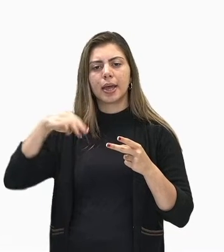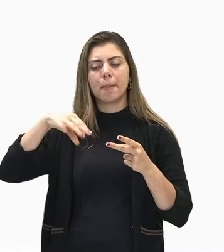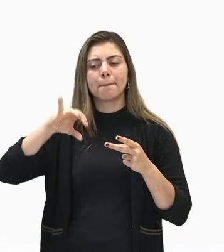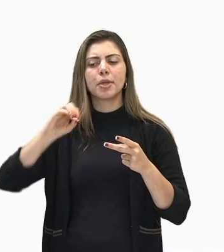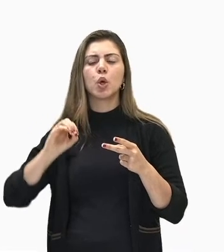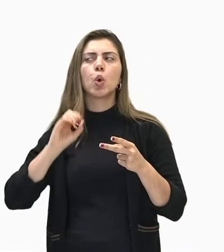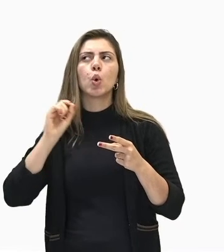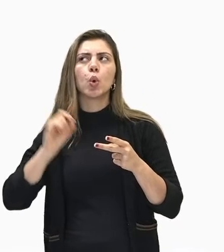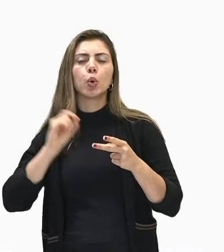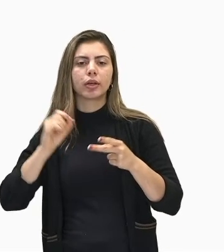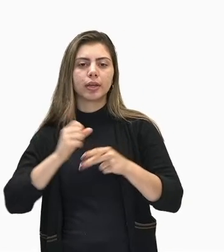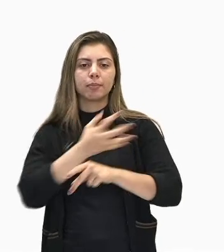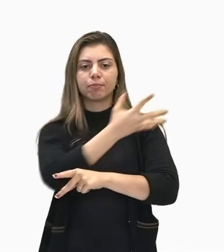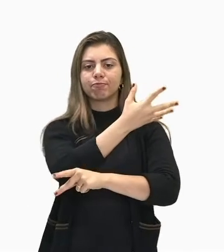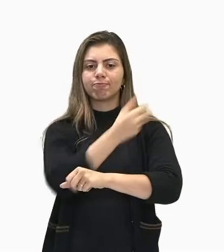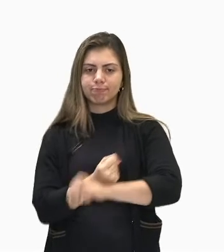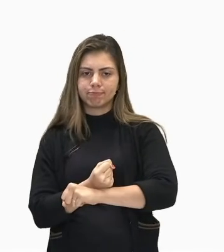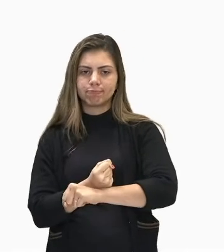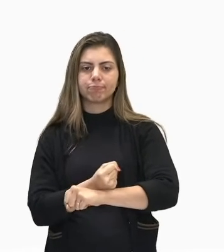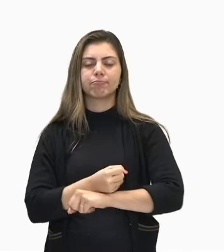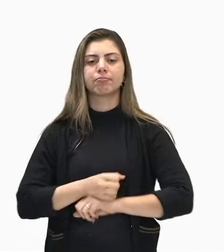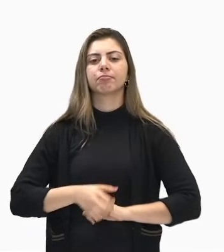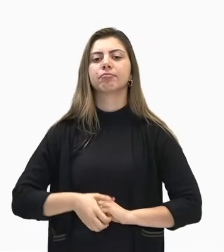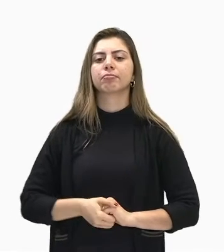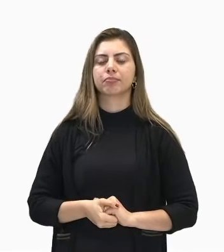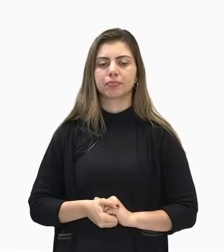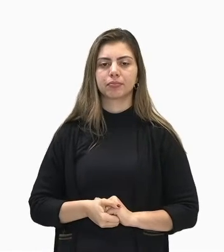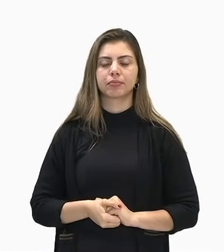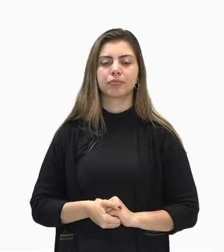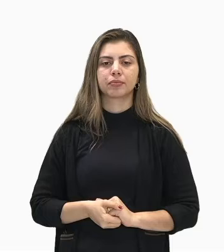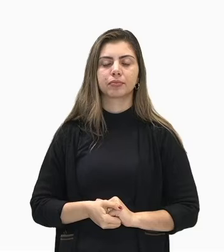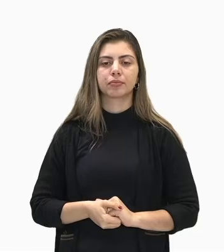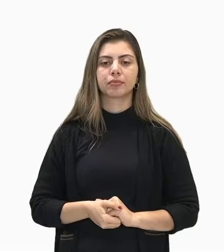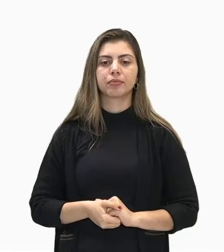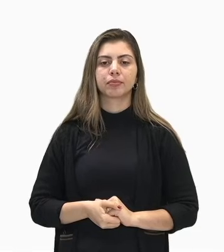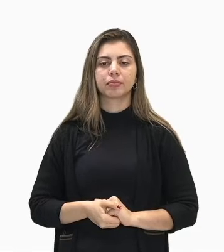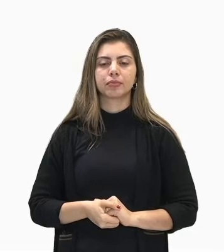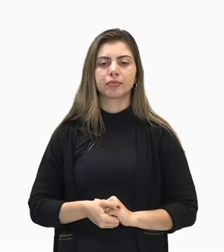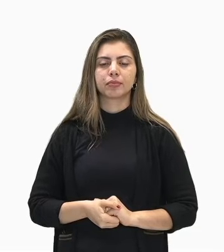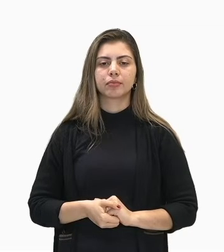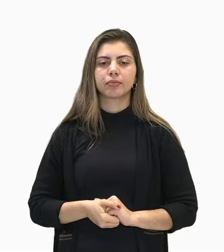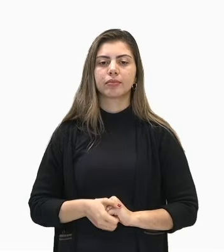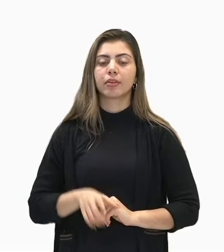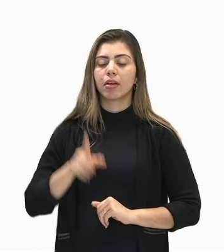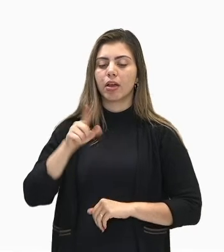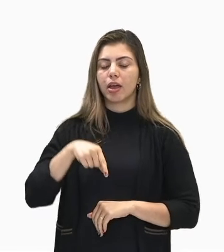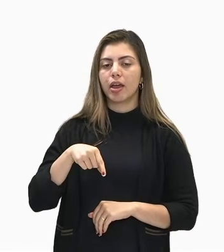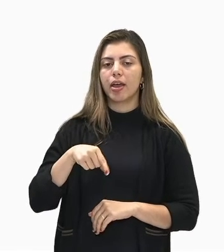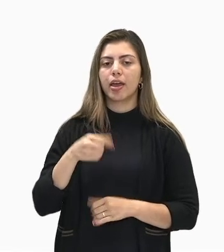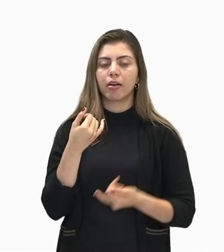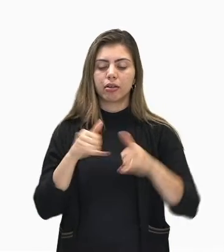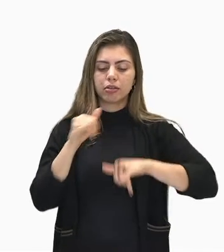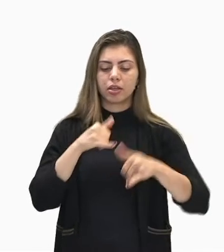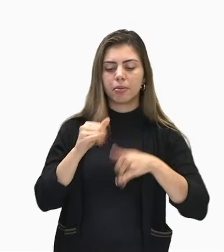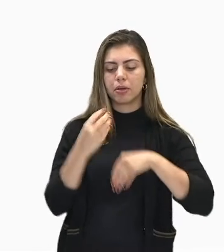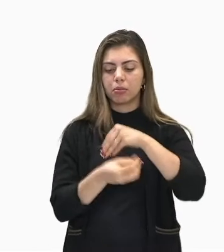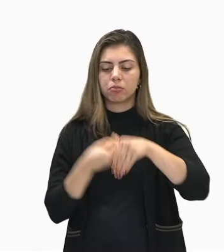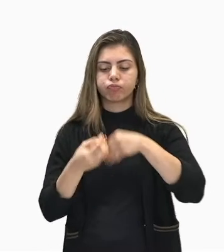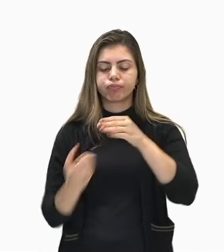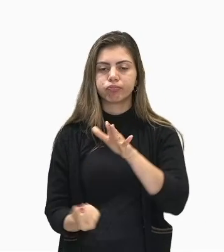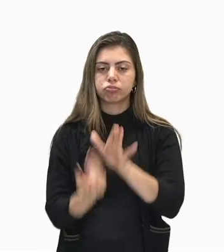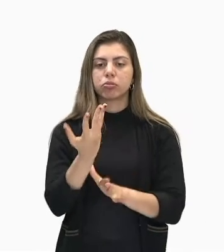Processo endotérmico é qualquer reação química